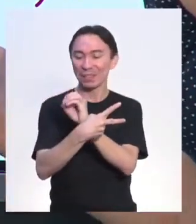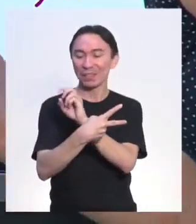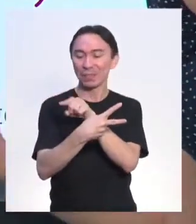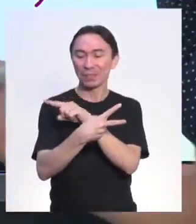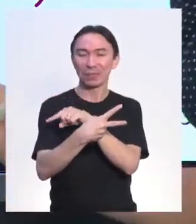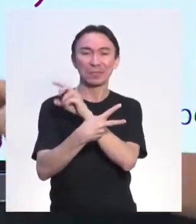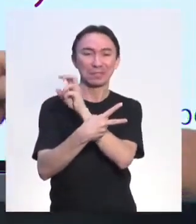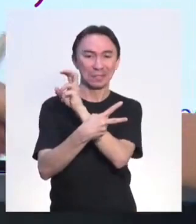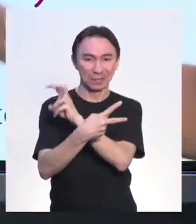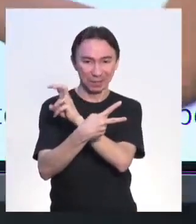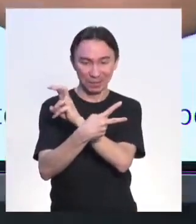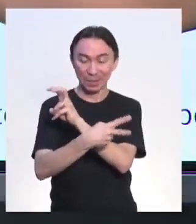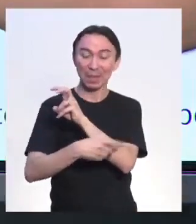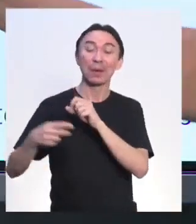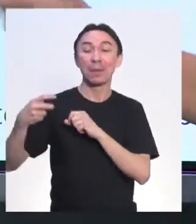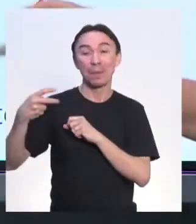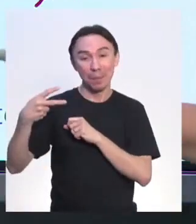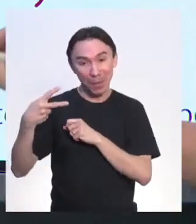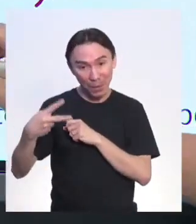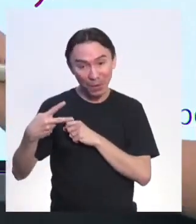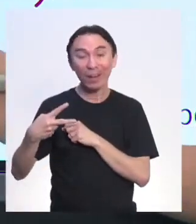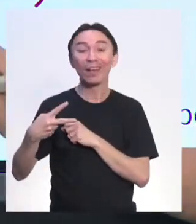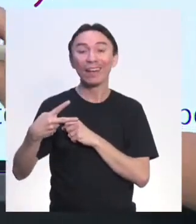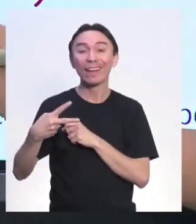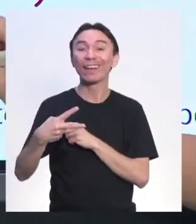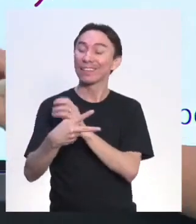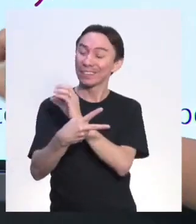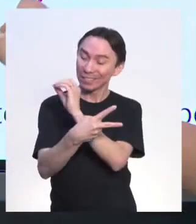0,5, maior que, só sobrou, o